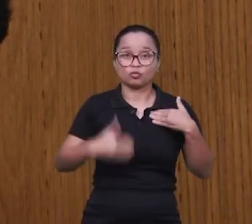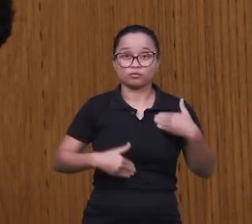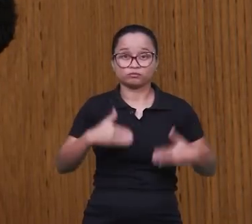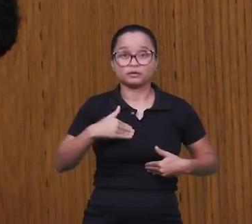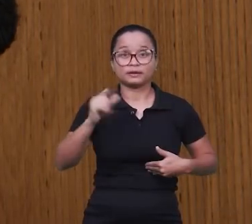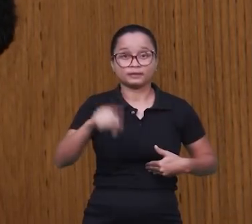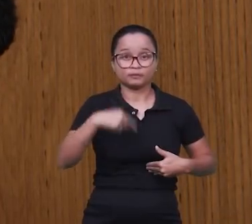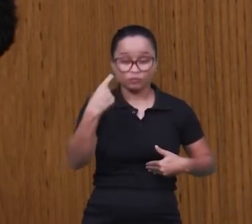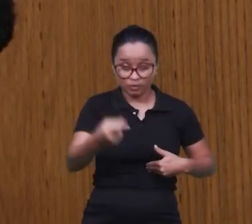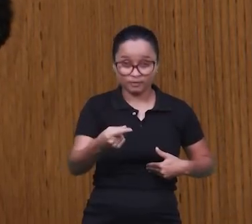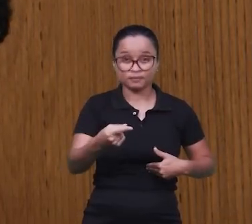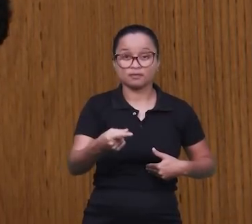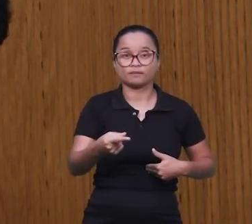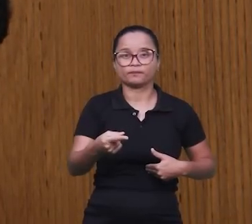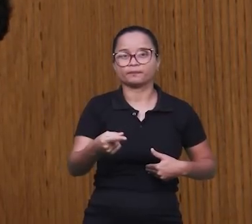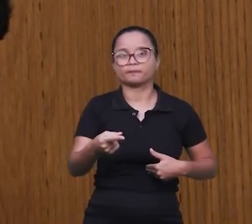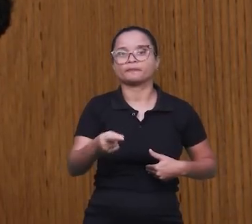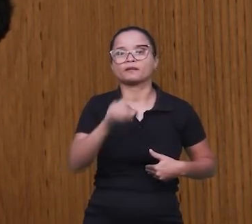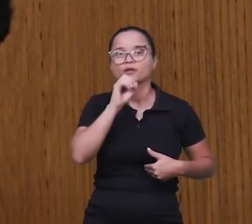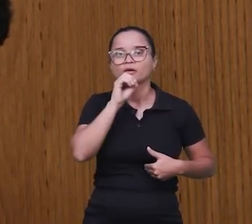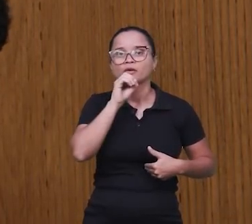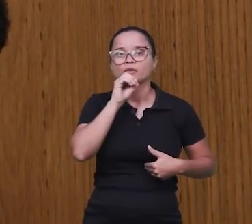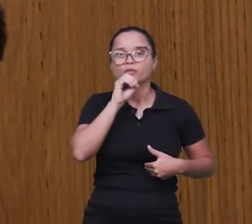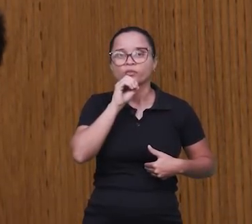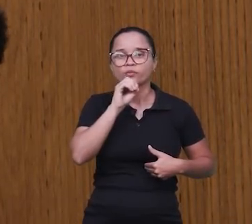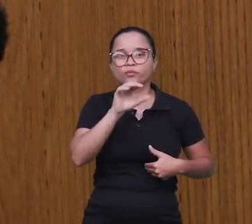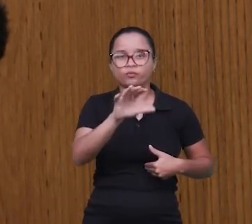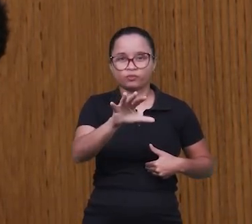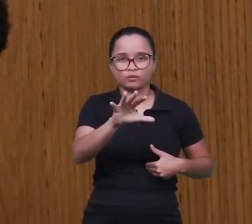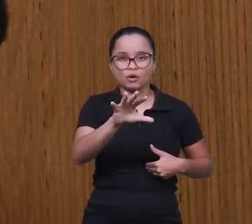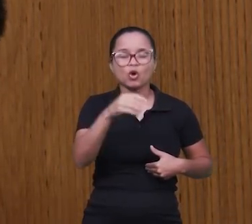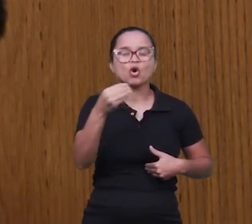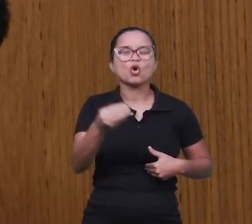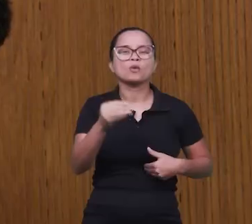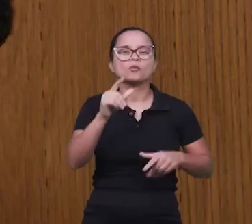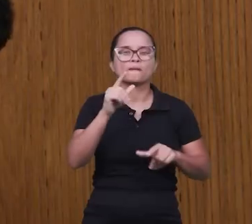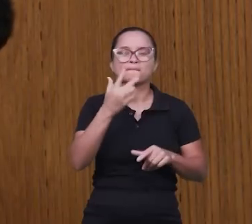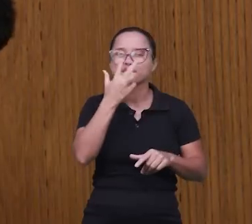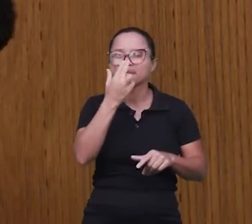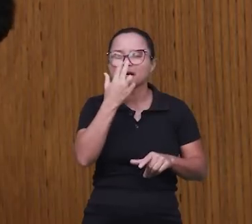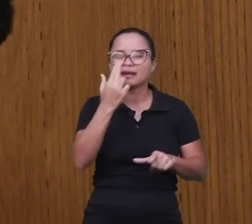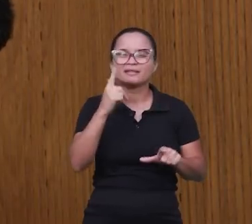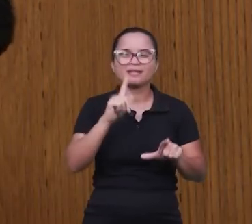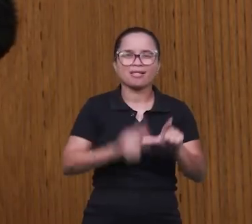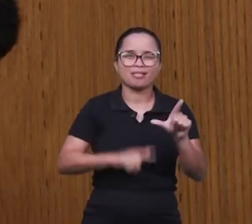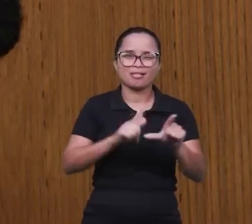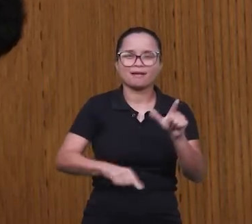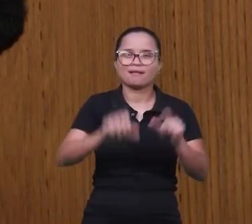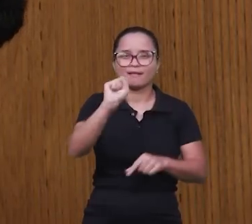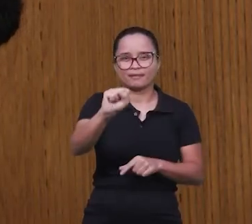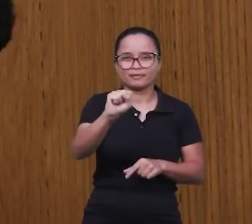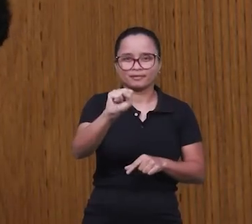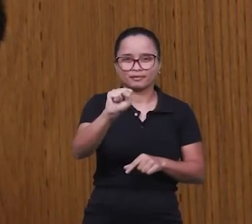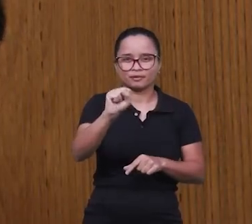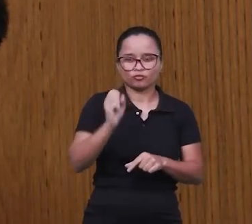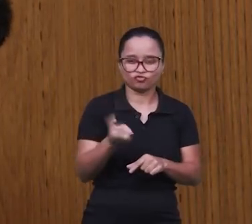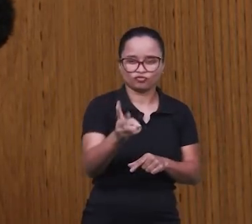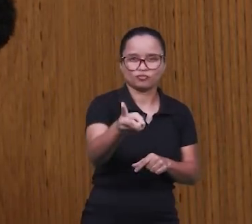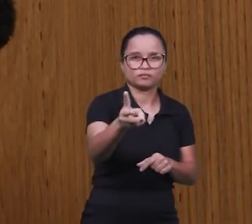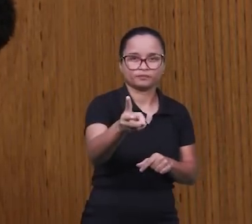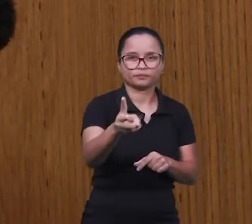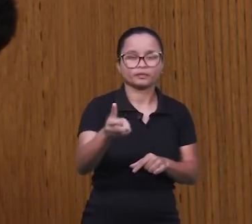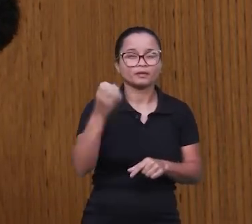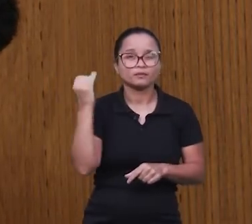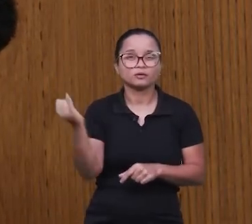corpo e depois nós vamos soltar esse som com um S contínuo. E é importante que